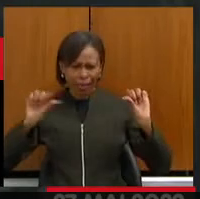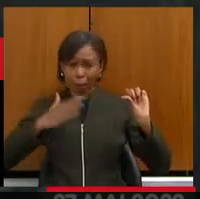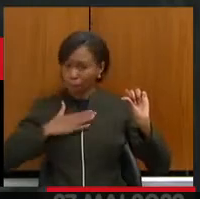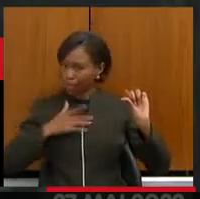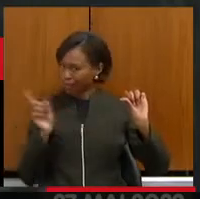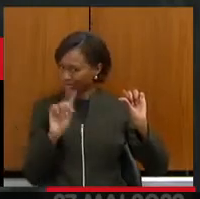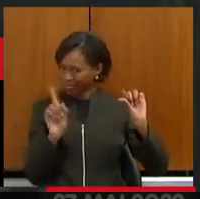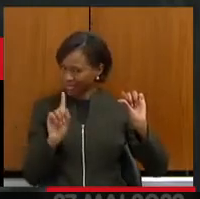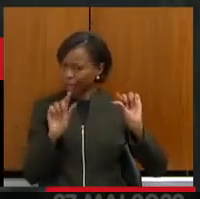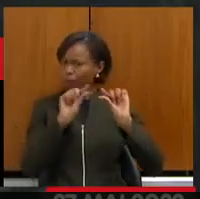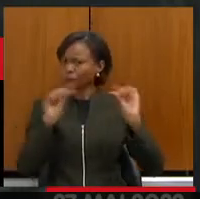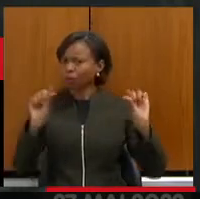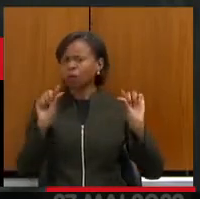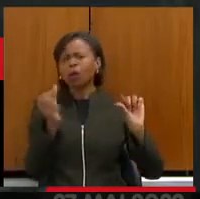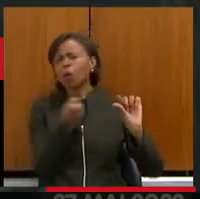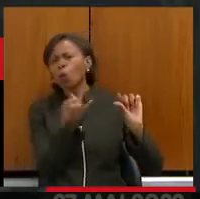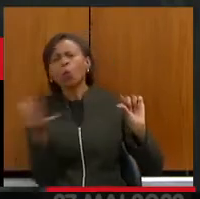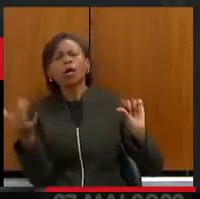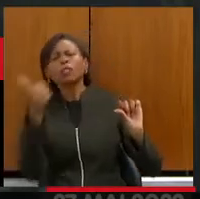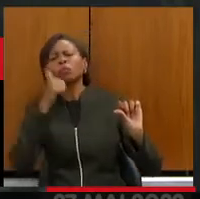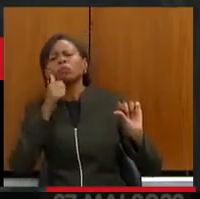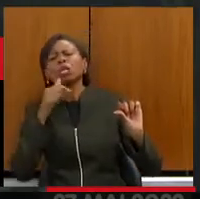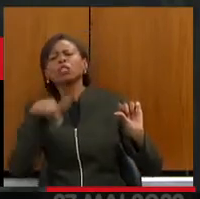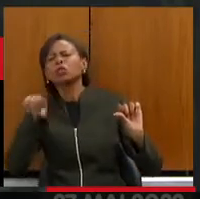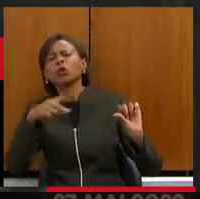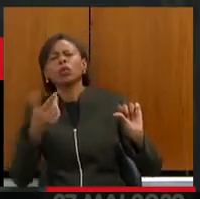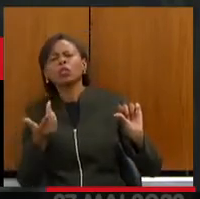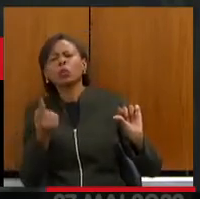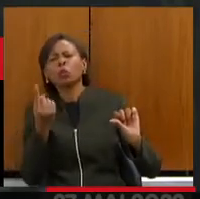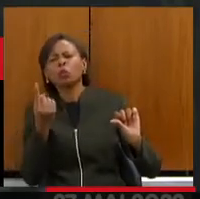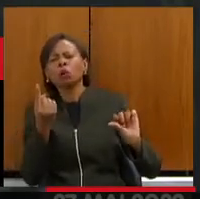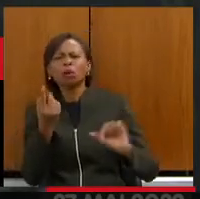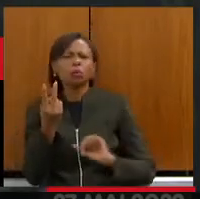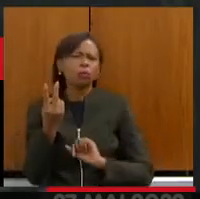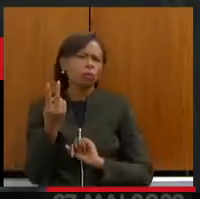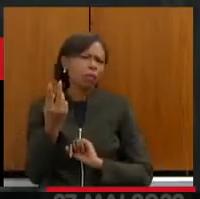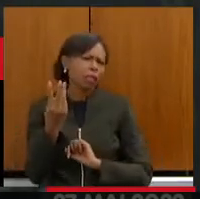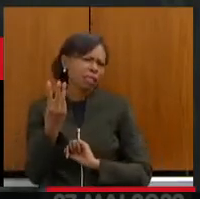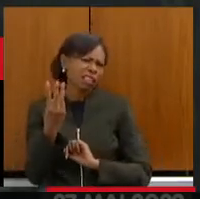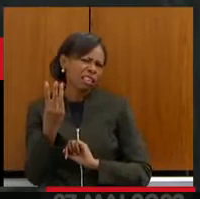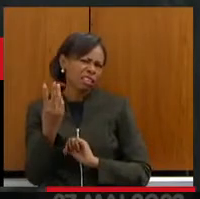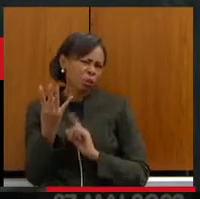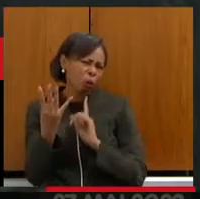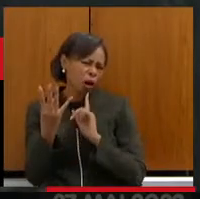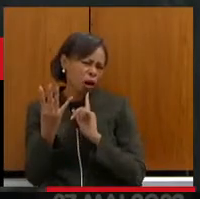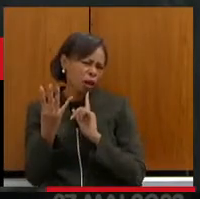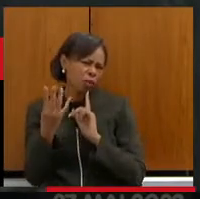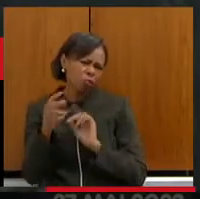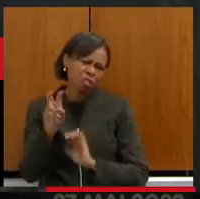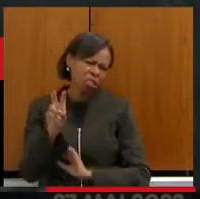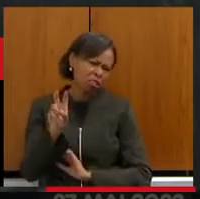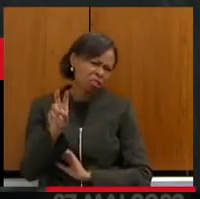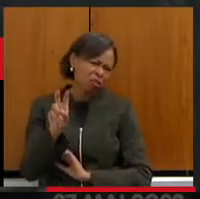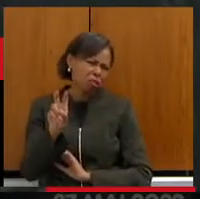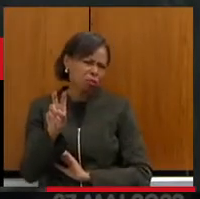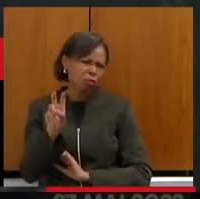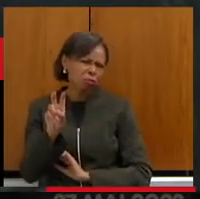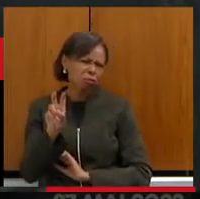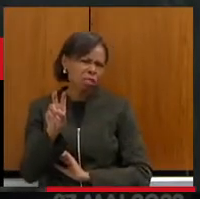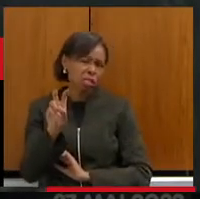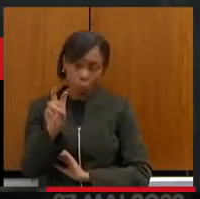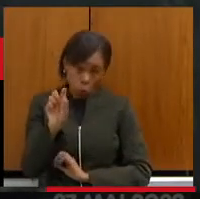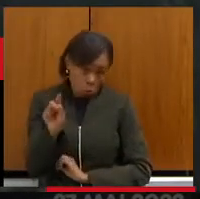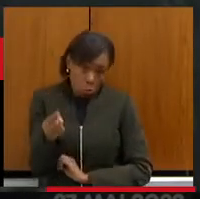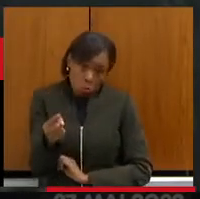minha quantas somos Talvez uma talvez duas talvez três talvez quatro talvez cinco ou